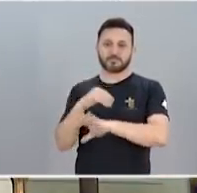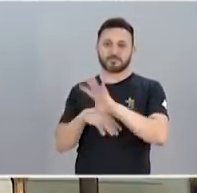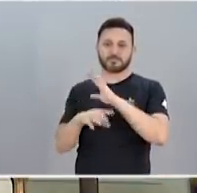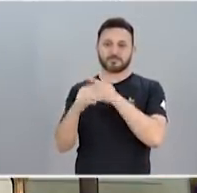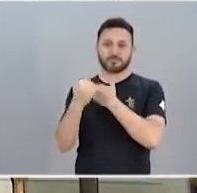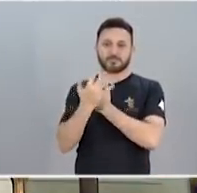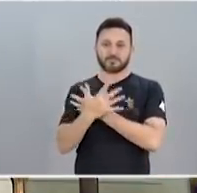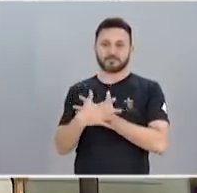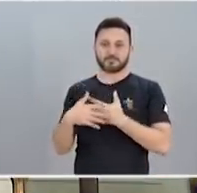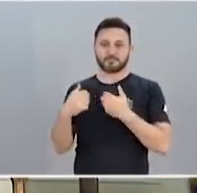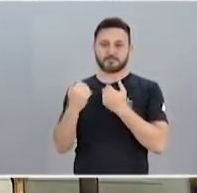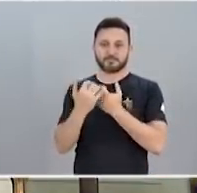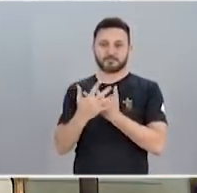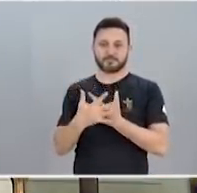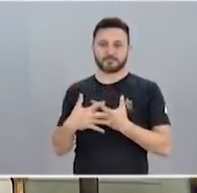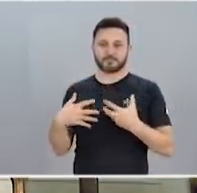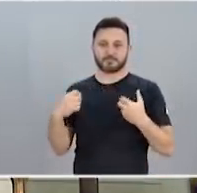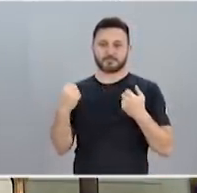Cantemos.